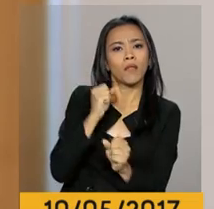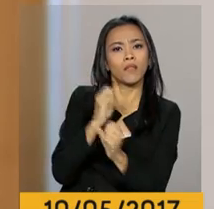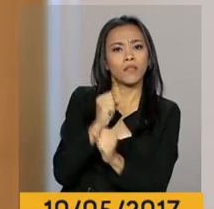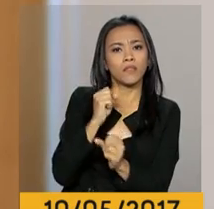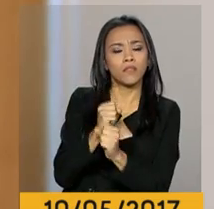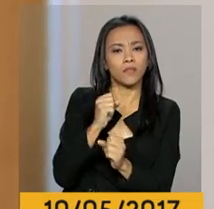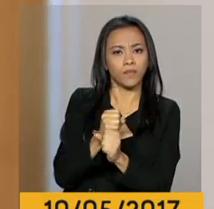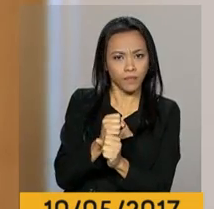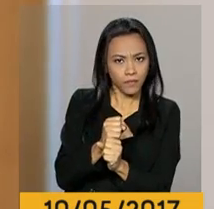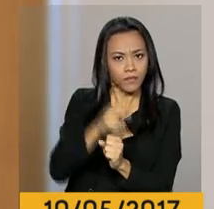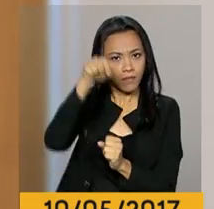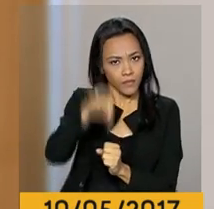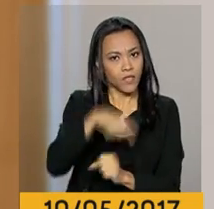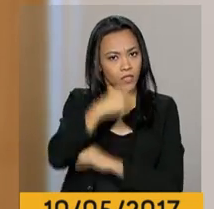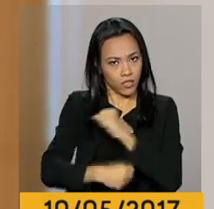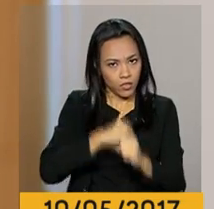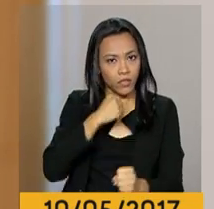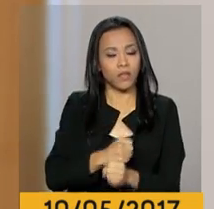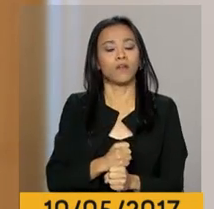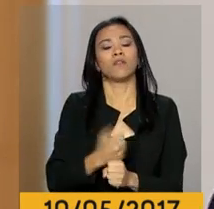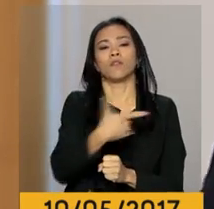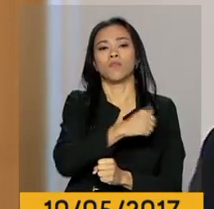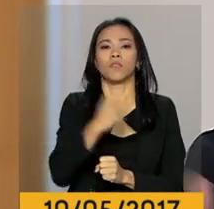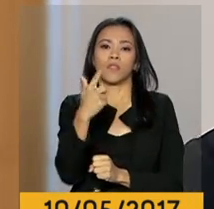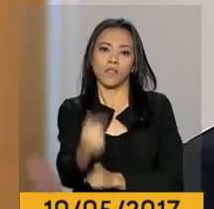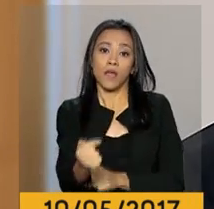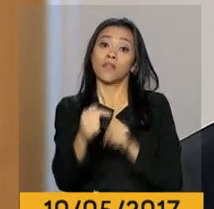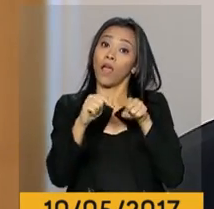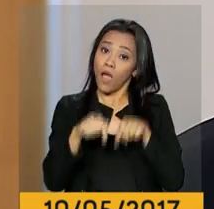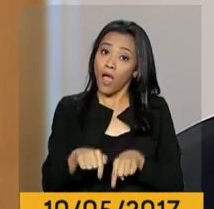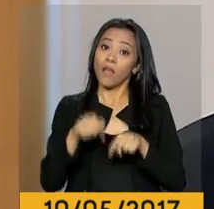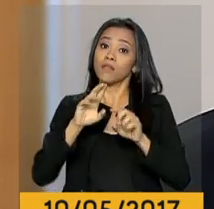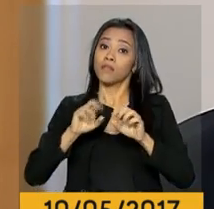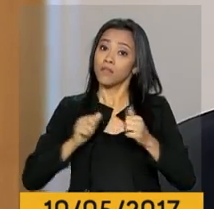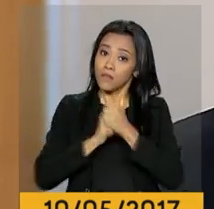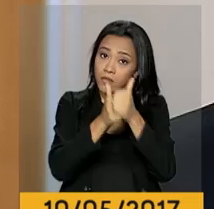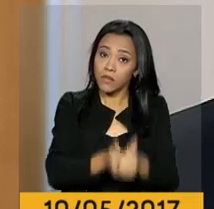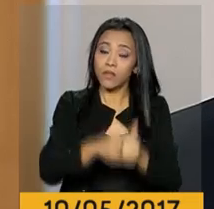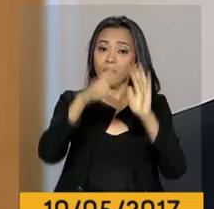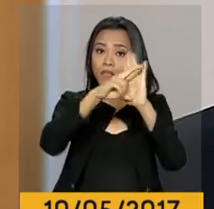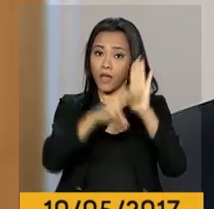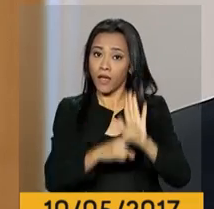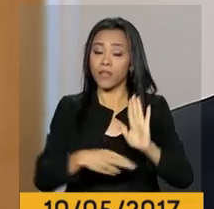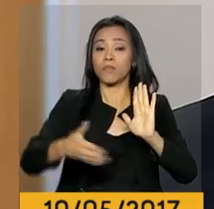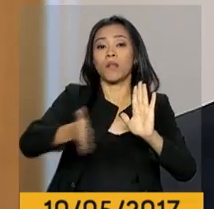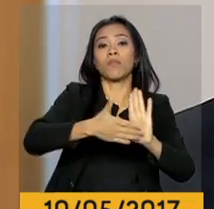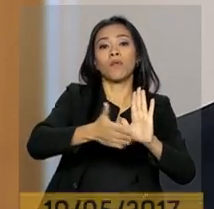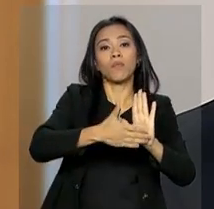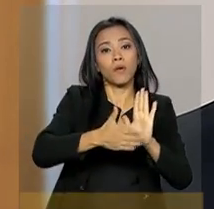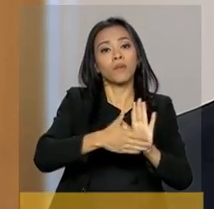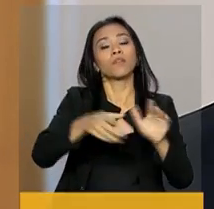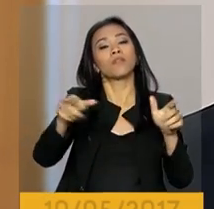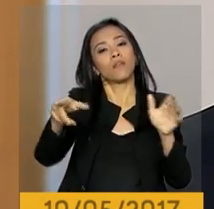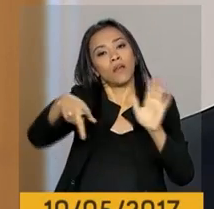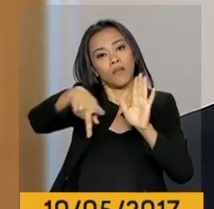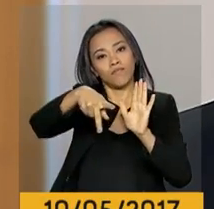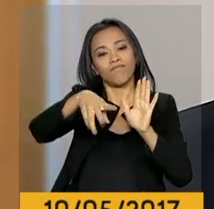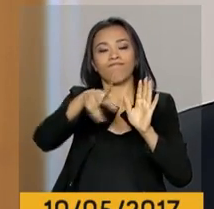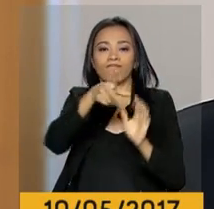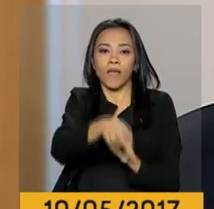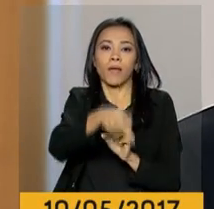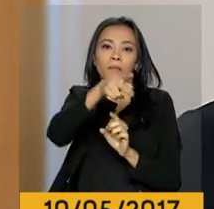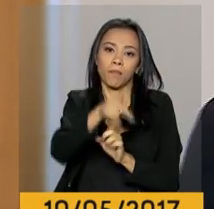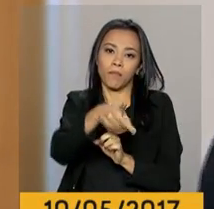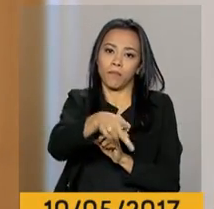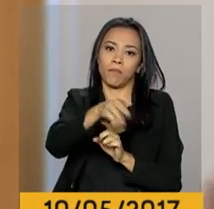é eh pautado pela pela por aquela PEC do teto dos gastos e Diferentemente do que se dizia